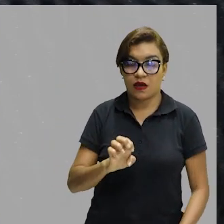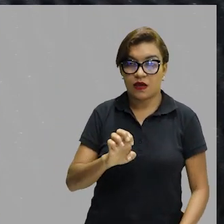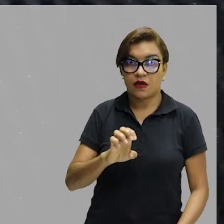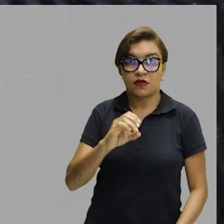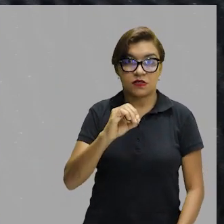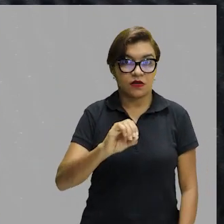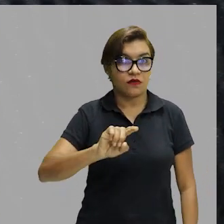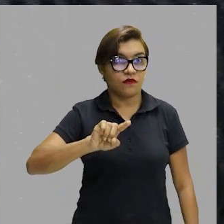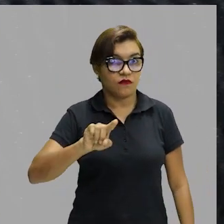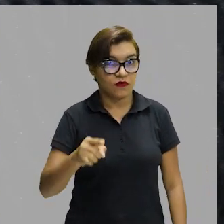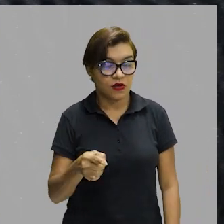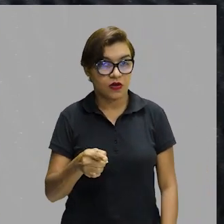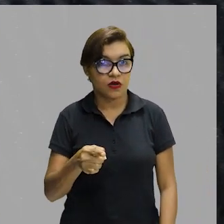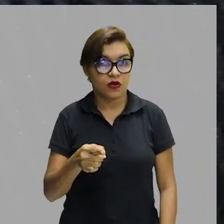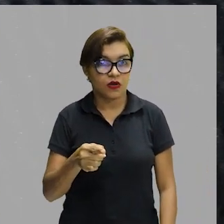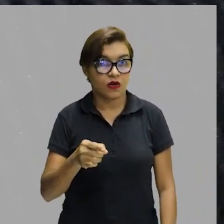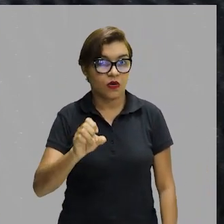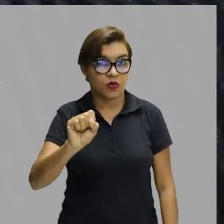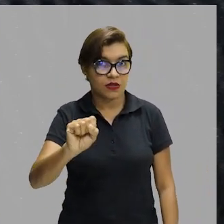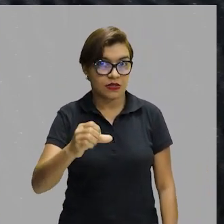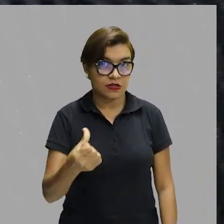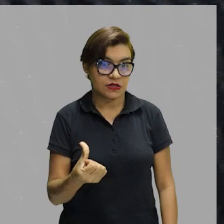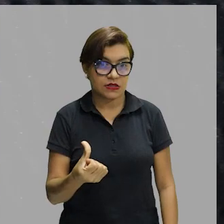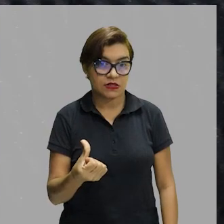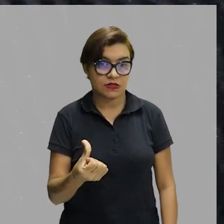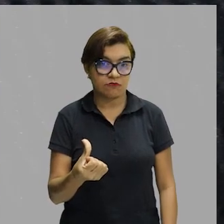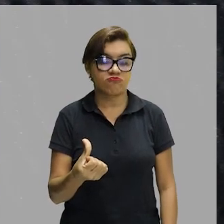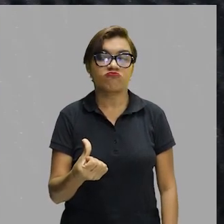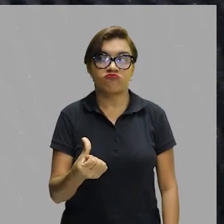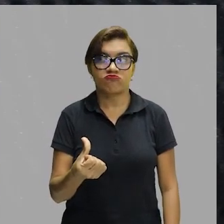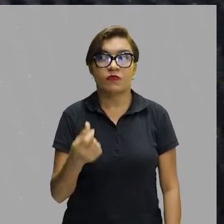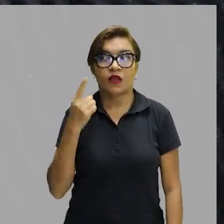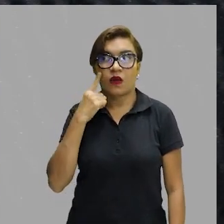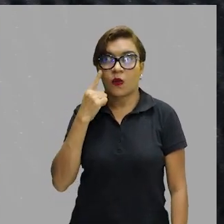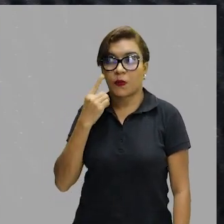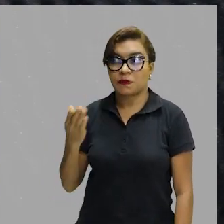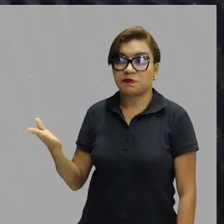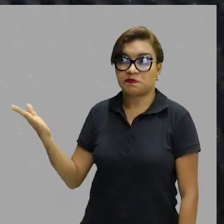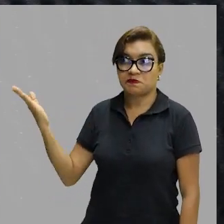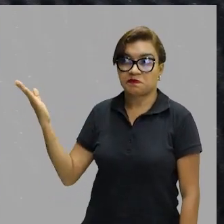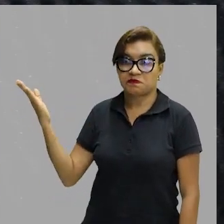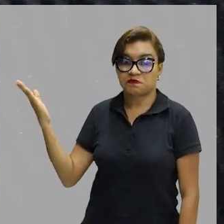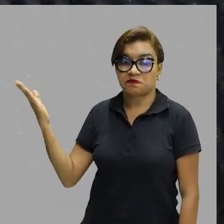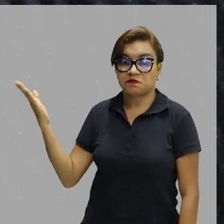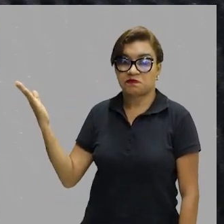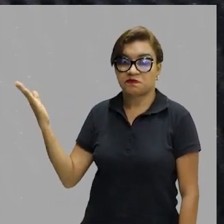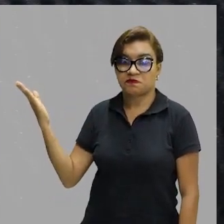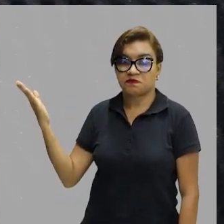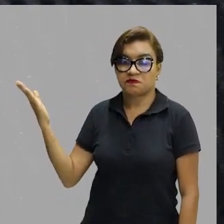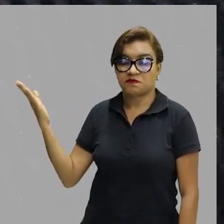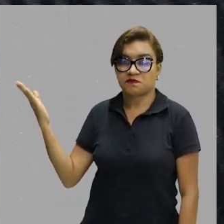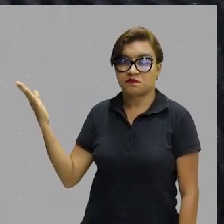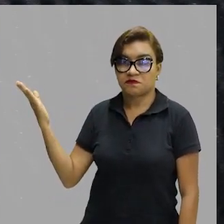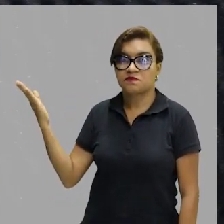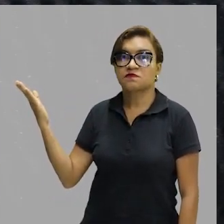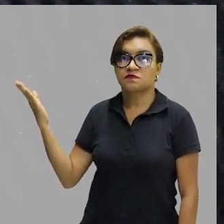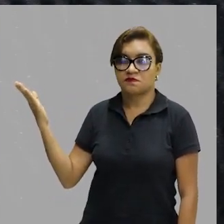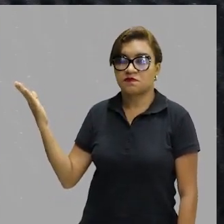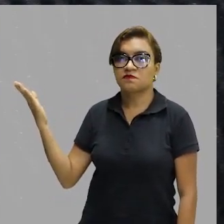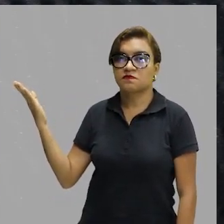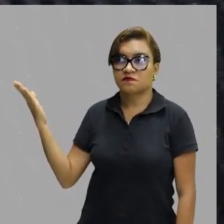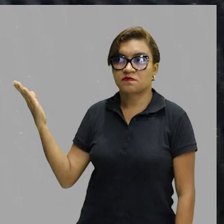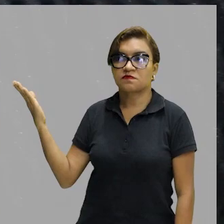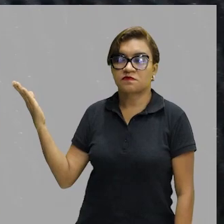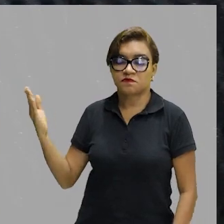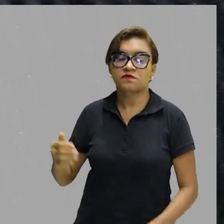0,86 igual constante ebuliométrica 1,72 vezes 1.000 vezes a massa, é o que nós